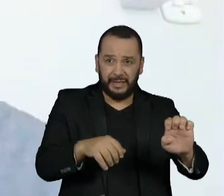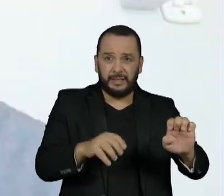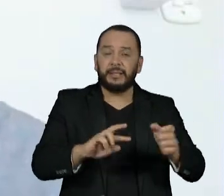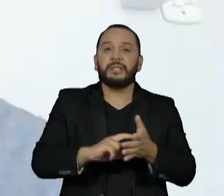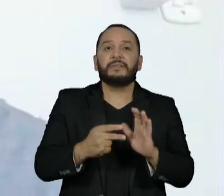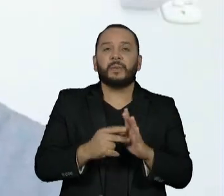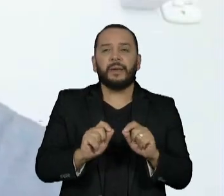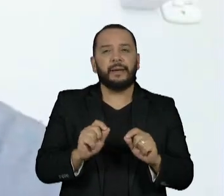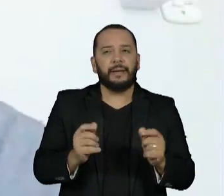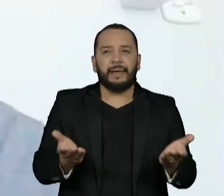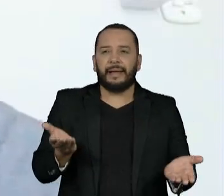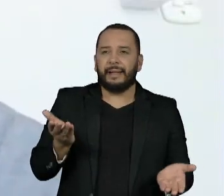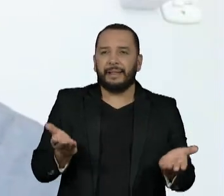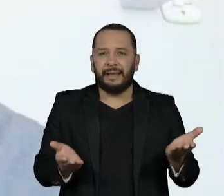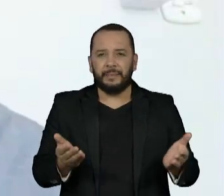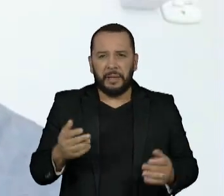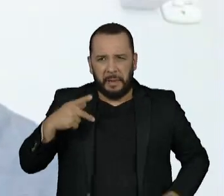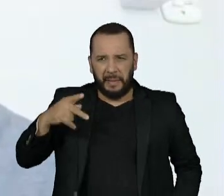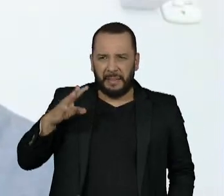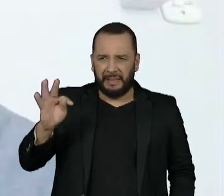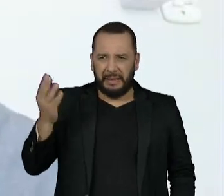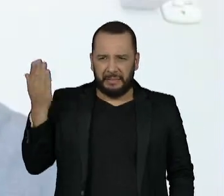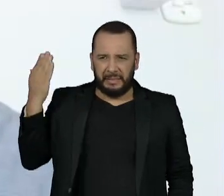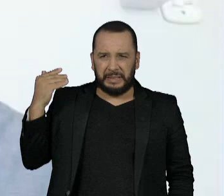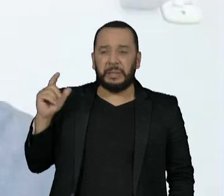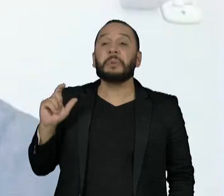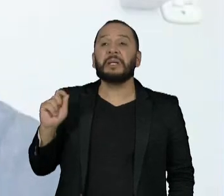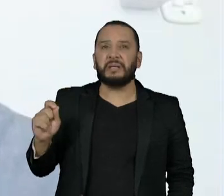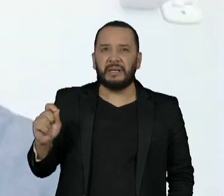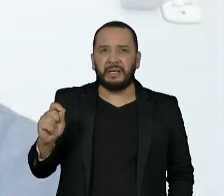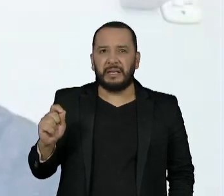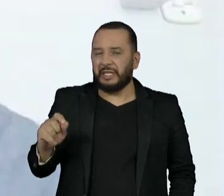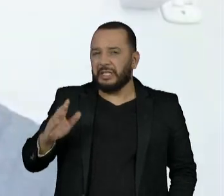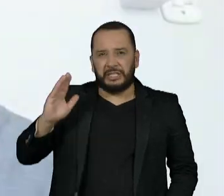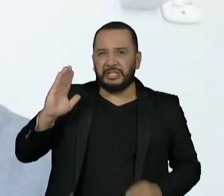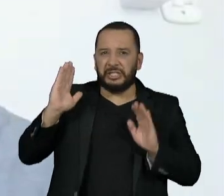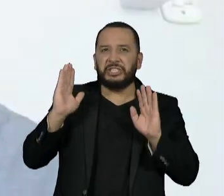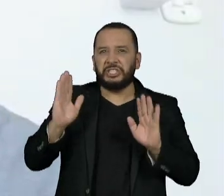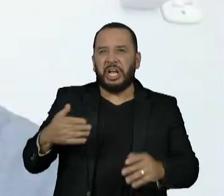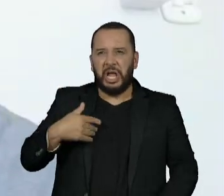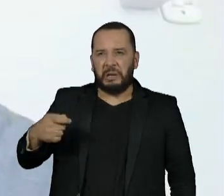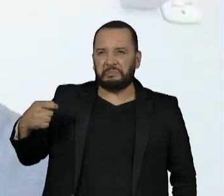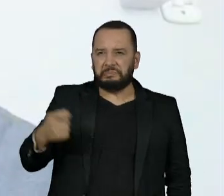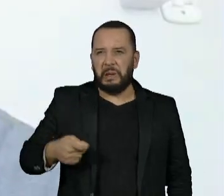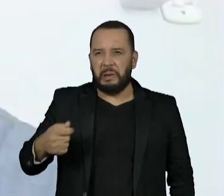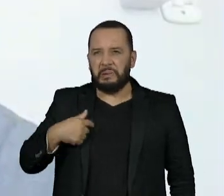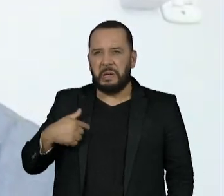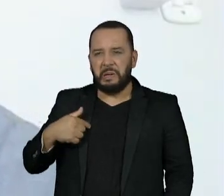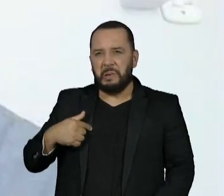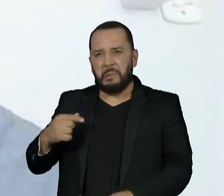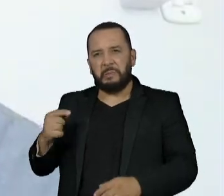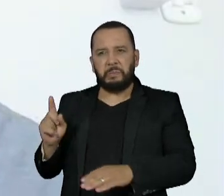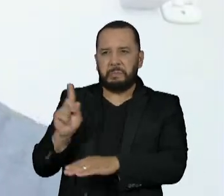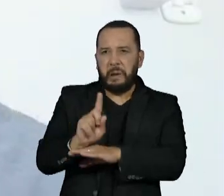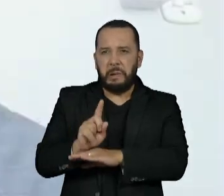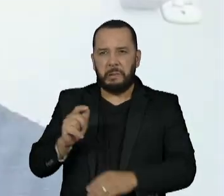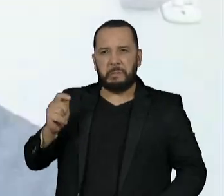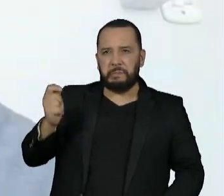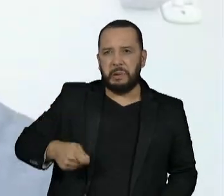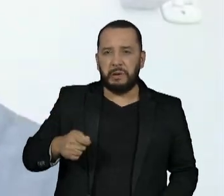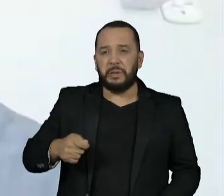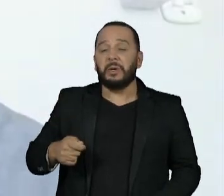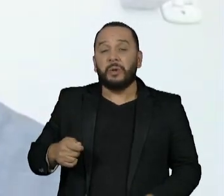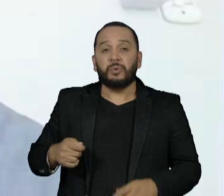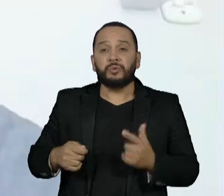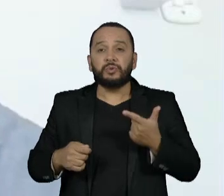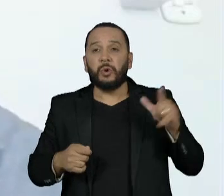tem mais um partido, como o PT foi durante muito tempo, que automaticamente se colocava como liderança desse campo. E aos outros